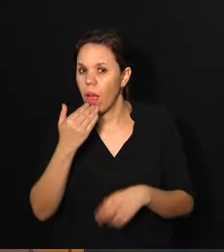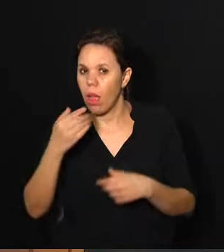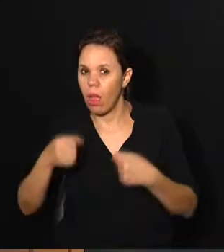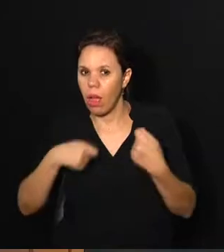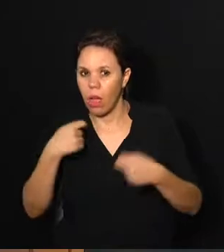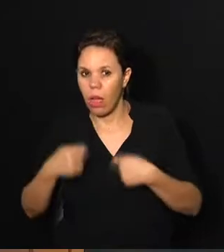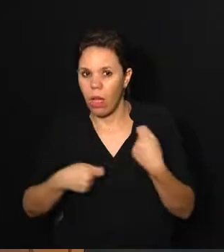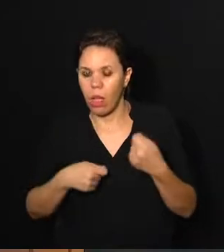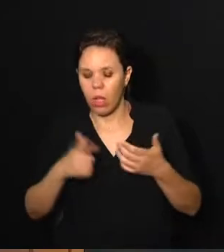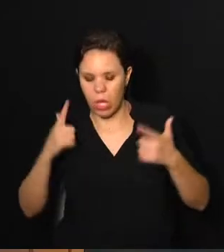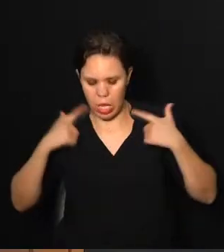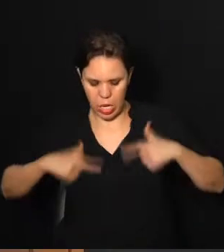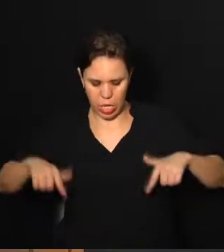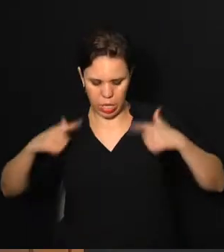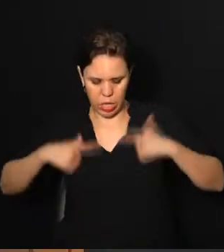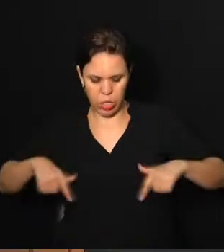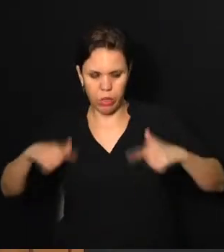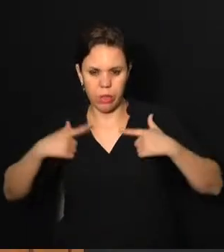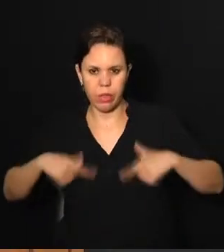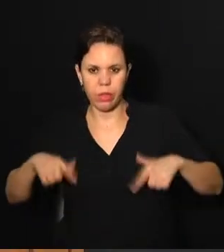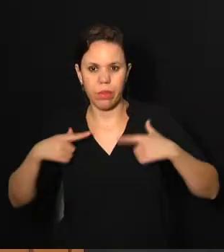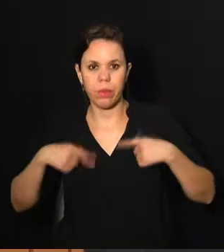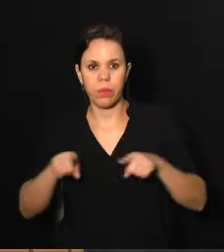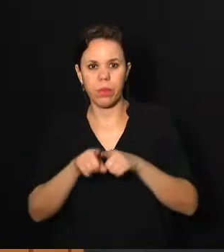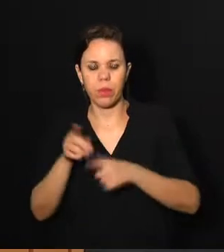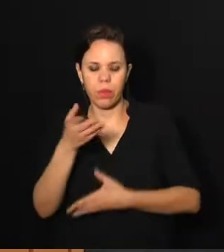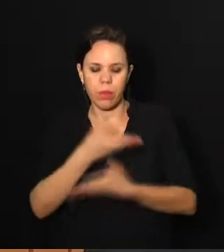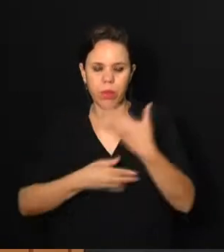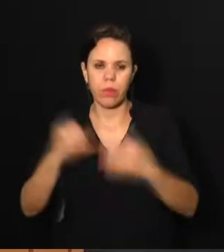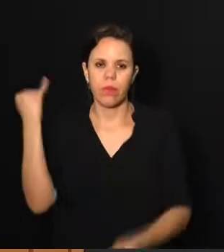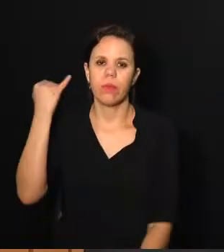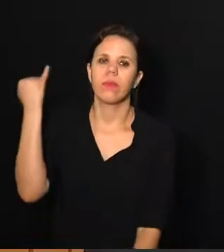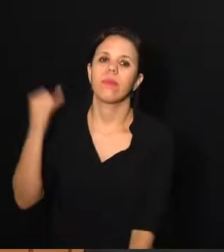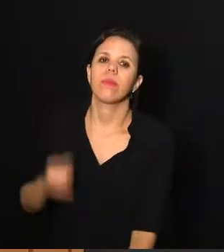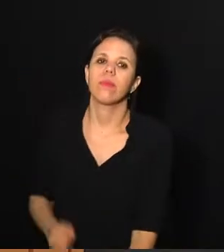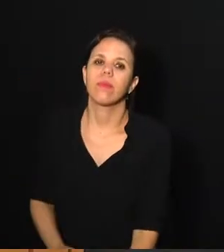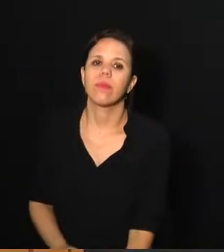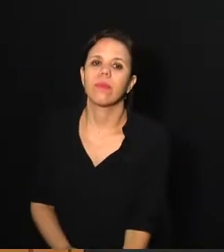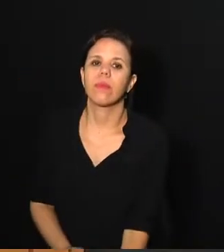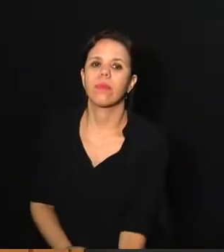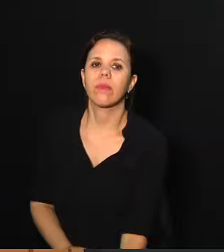alimentação, higiene e fatores sociais também super importantes.